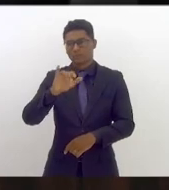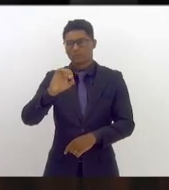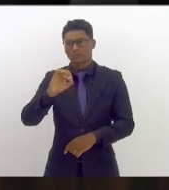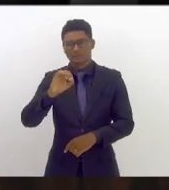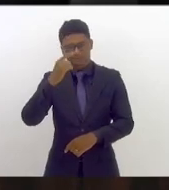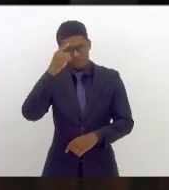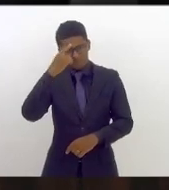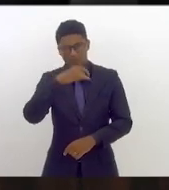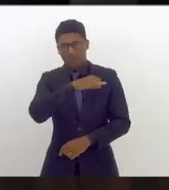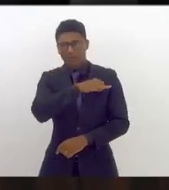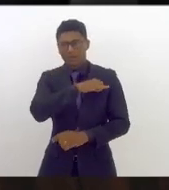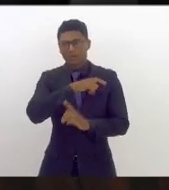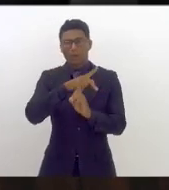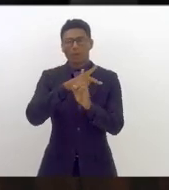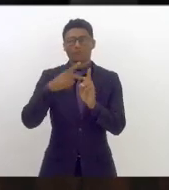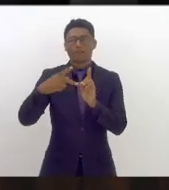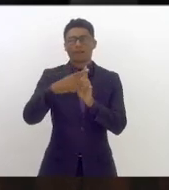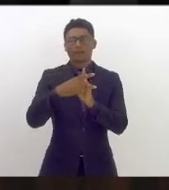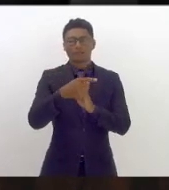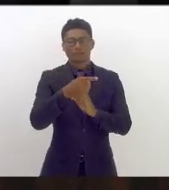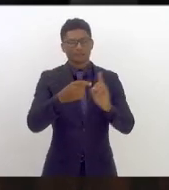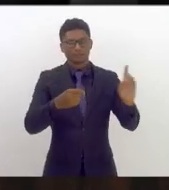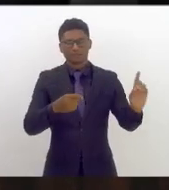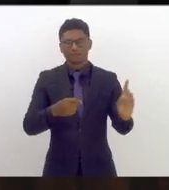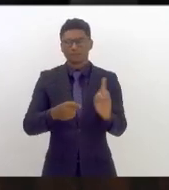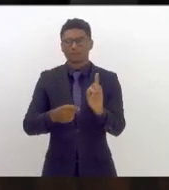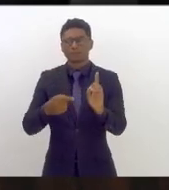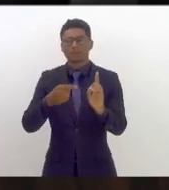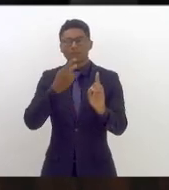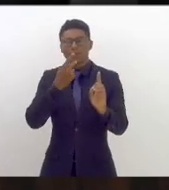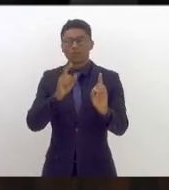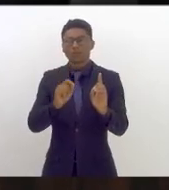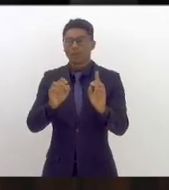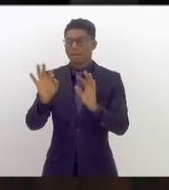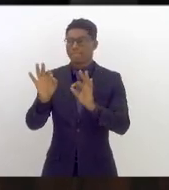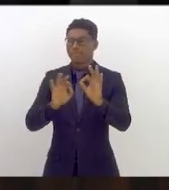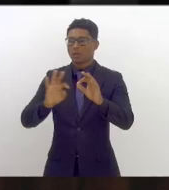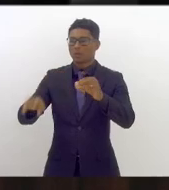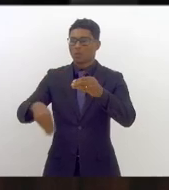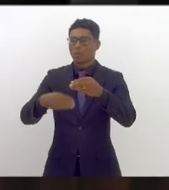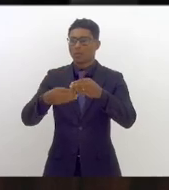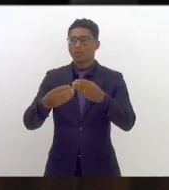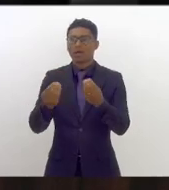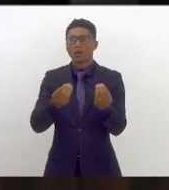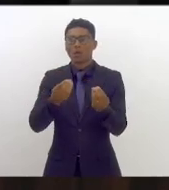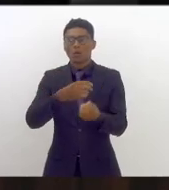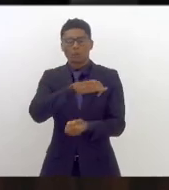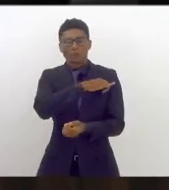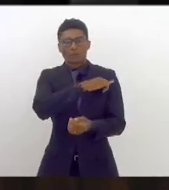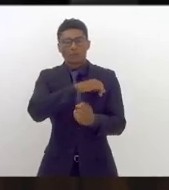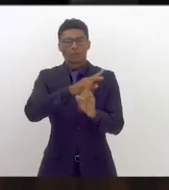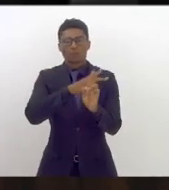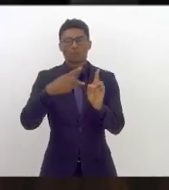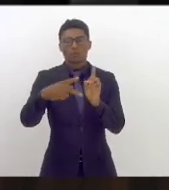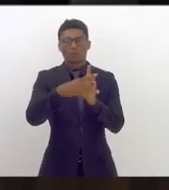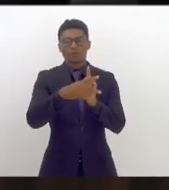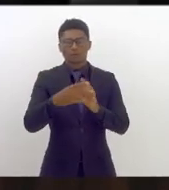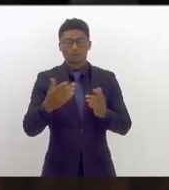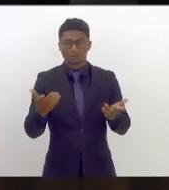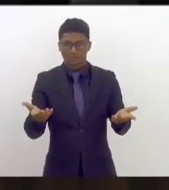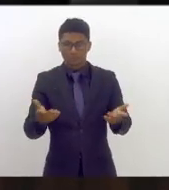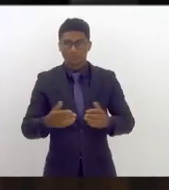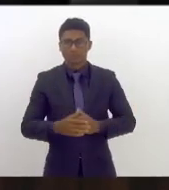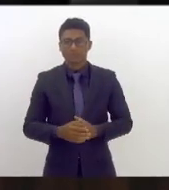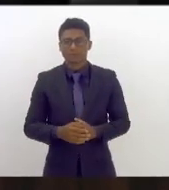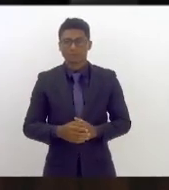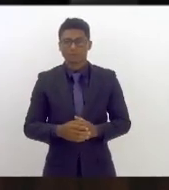naqueles dias, tinha oferecido o plano complementar via Rio Providência. Então, não